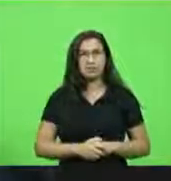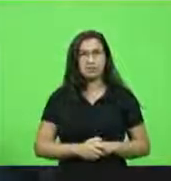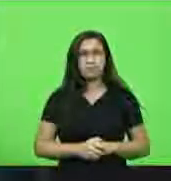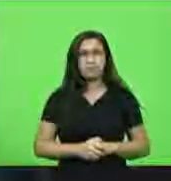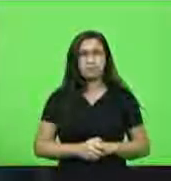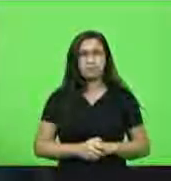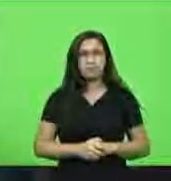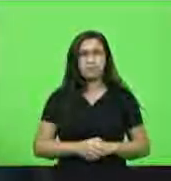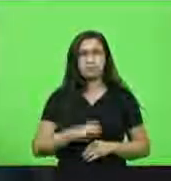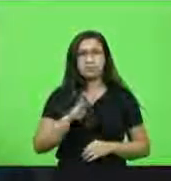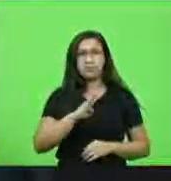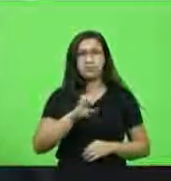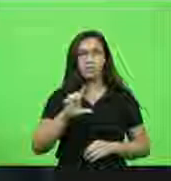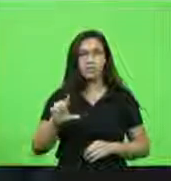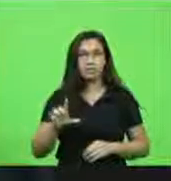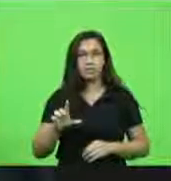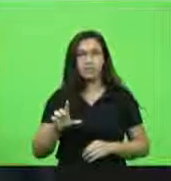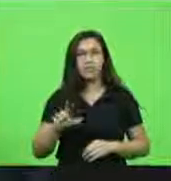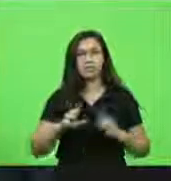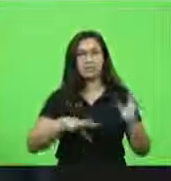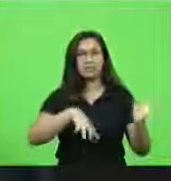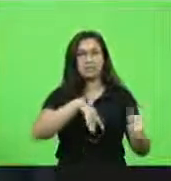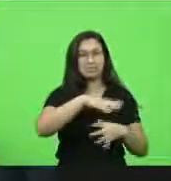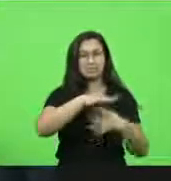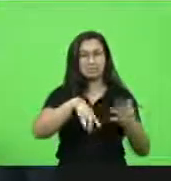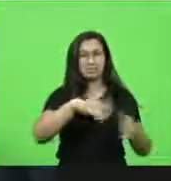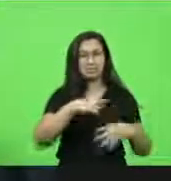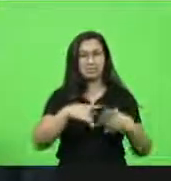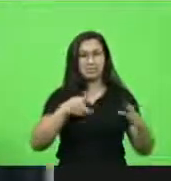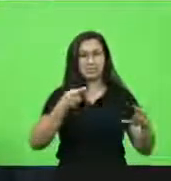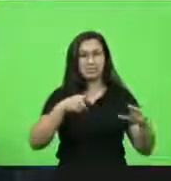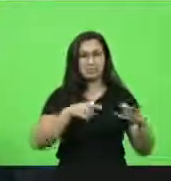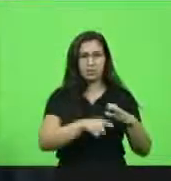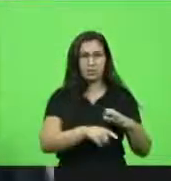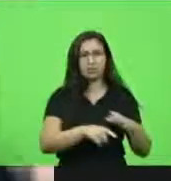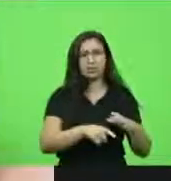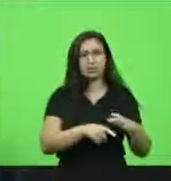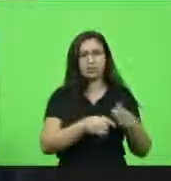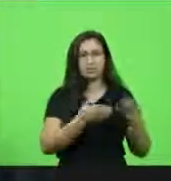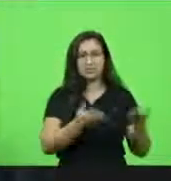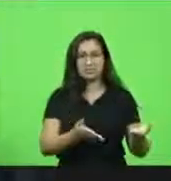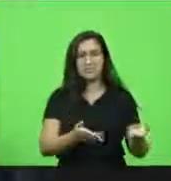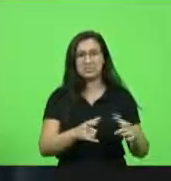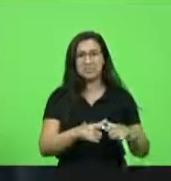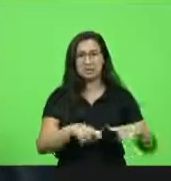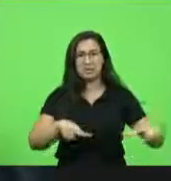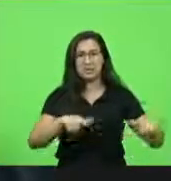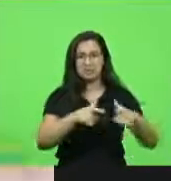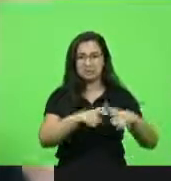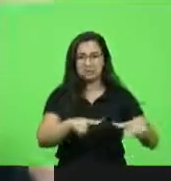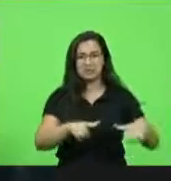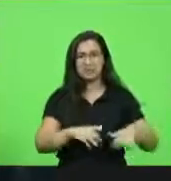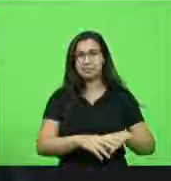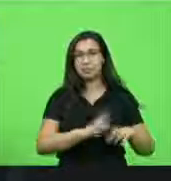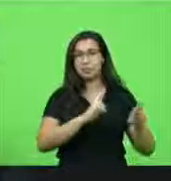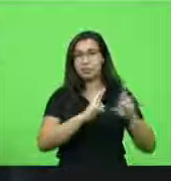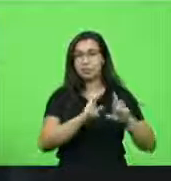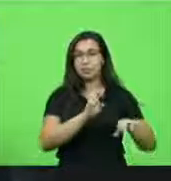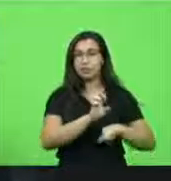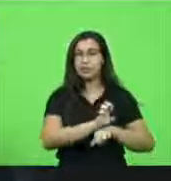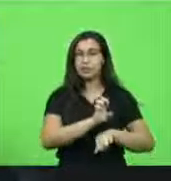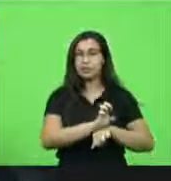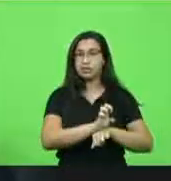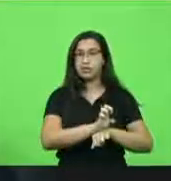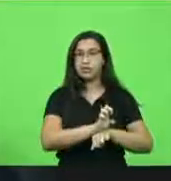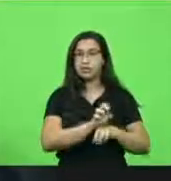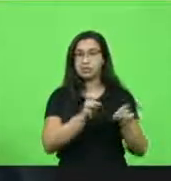e o caos está instalado, tem buraco que cai do botijão de gás dentro. Enquanto as rodovias estaduais estão abandonadas, o governo do Estado quer